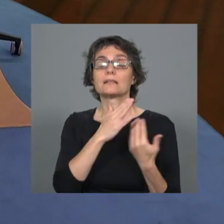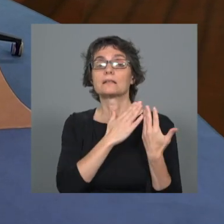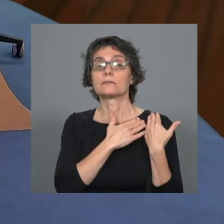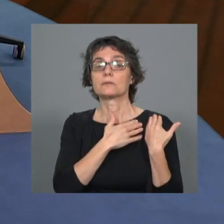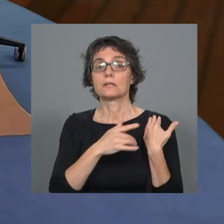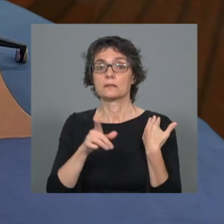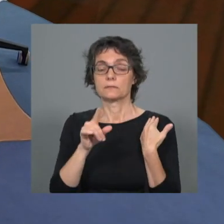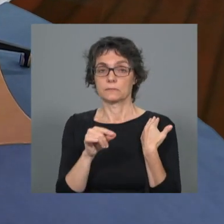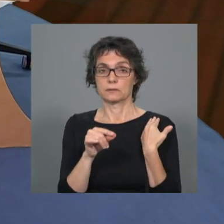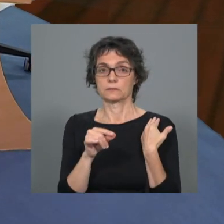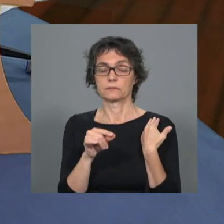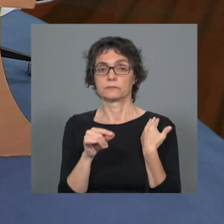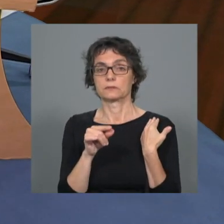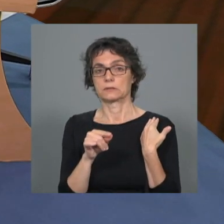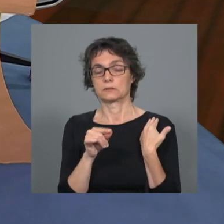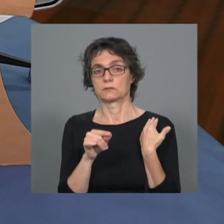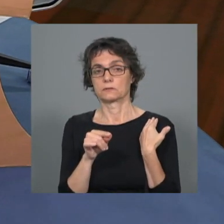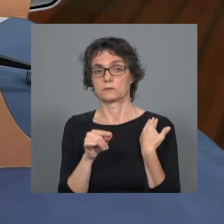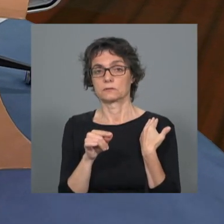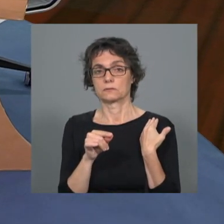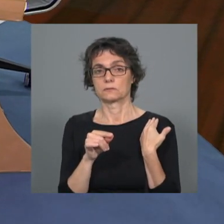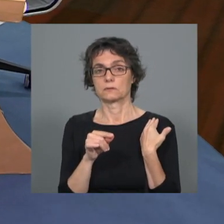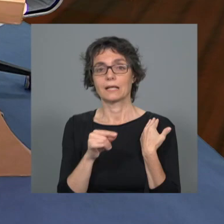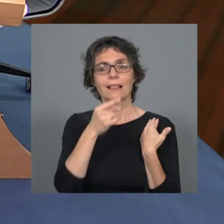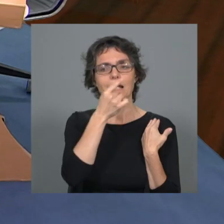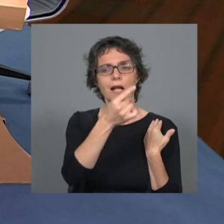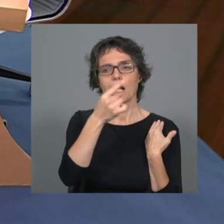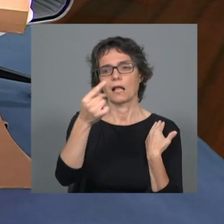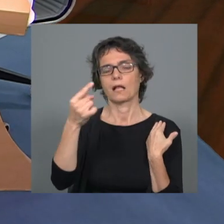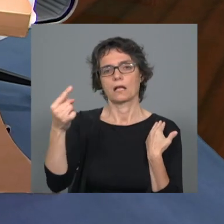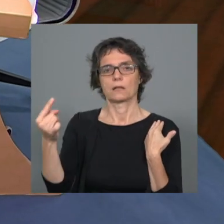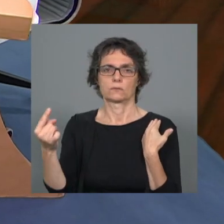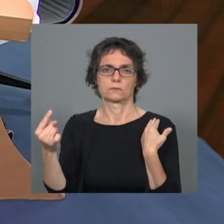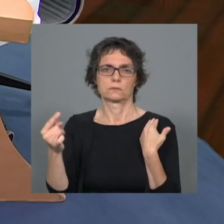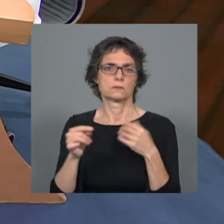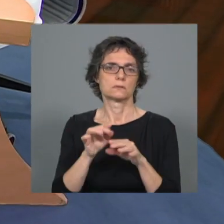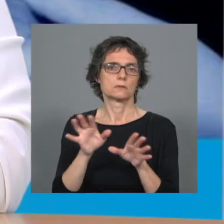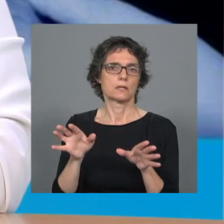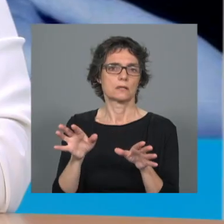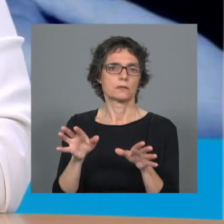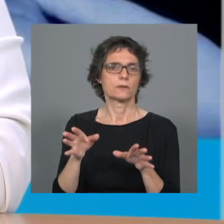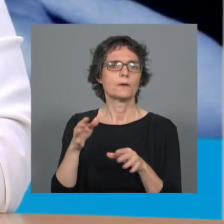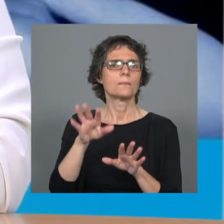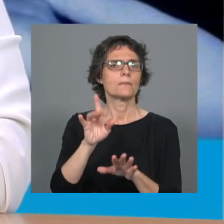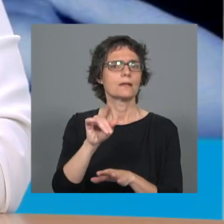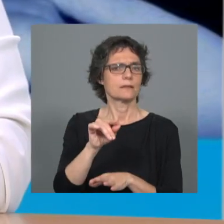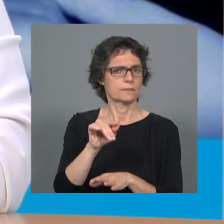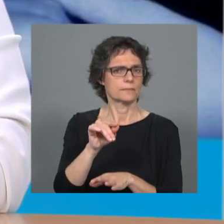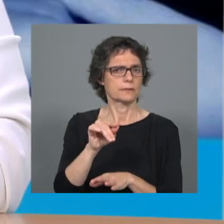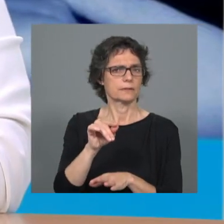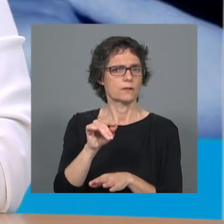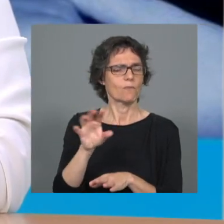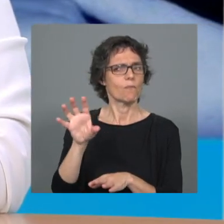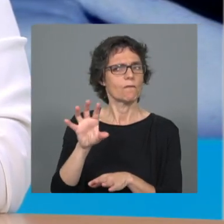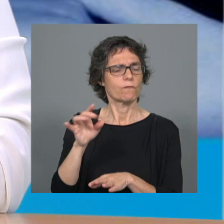responsabilidade é pedida a qualquer cidadão, mas se calhar também é pedida de uma forma muito